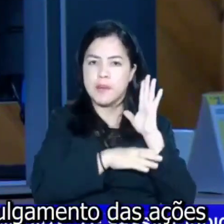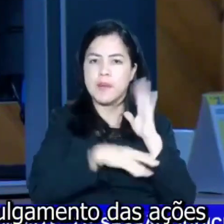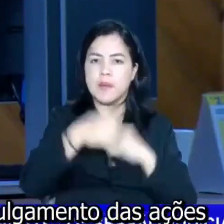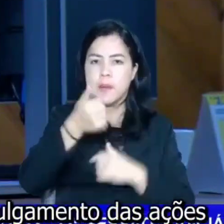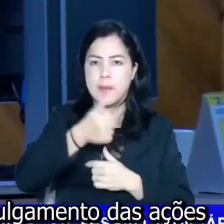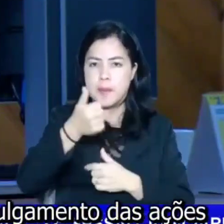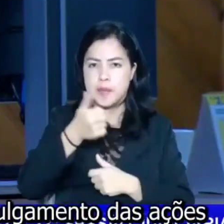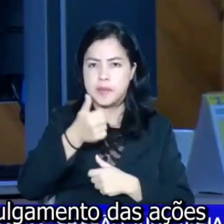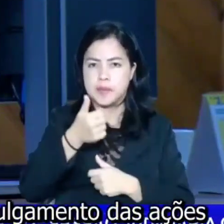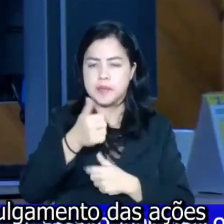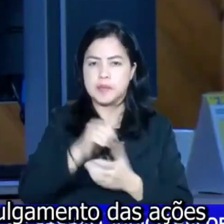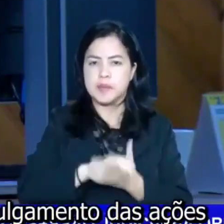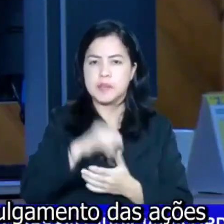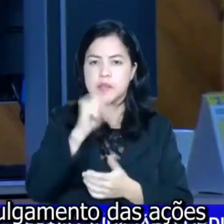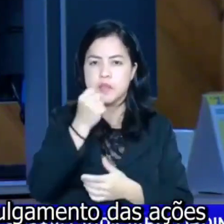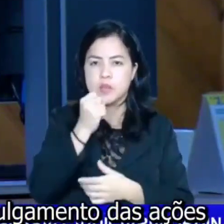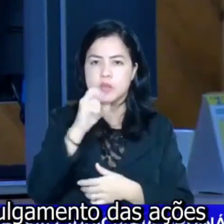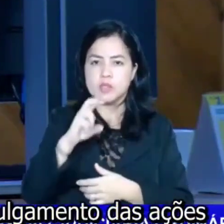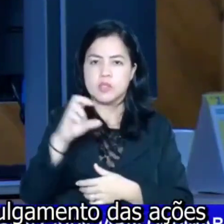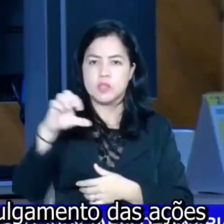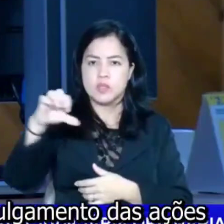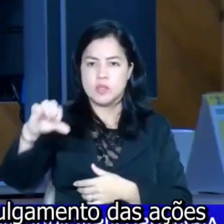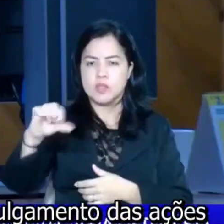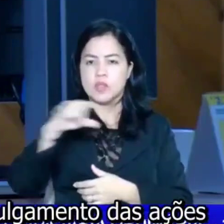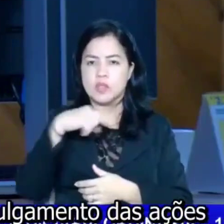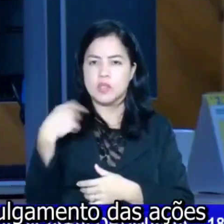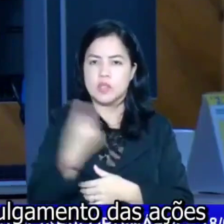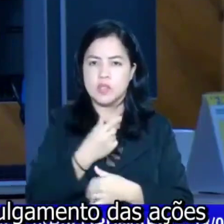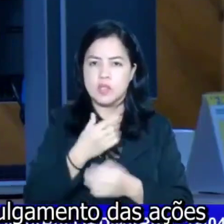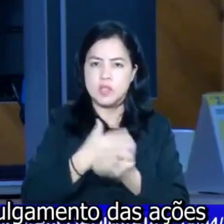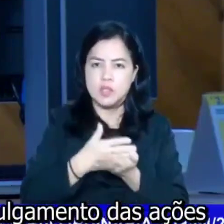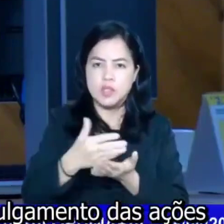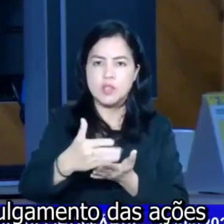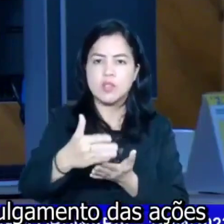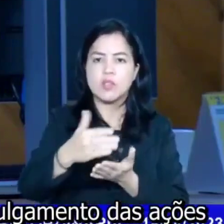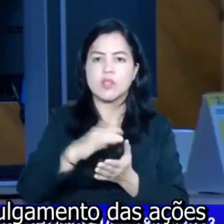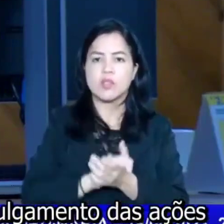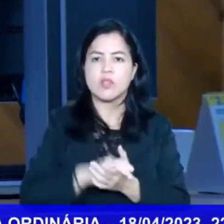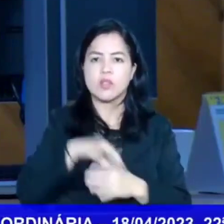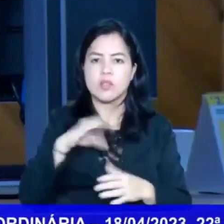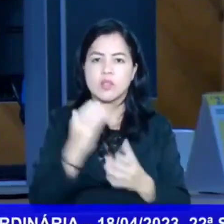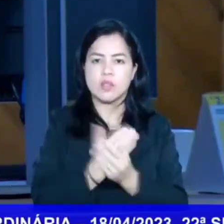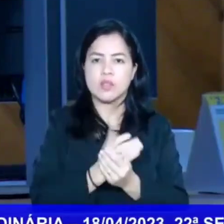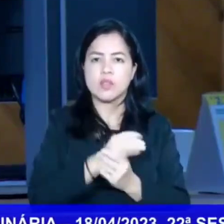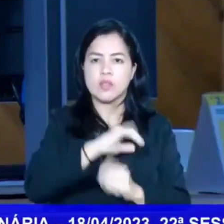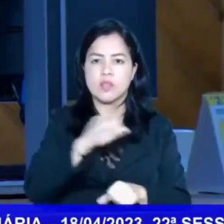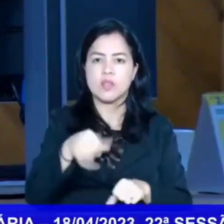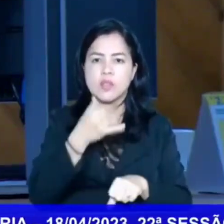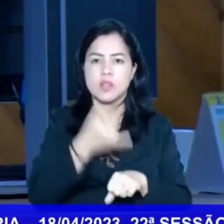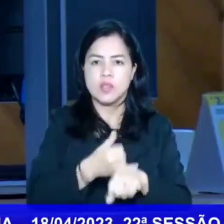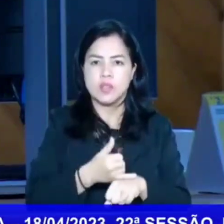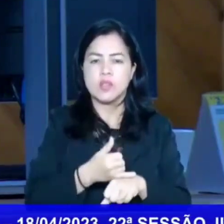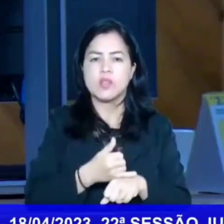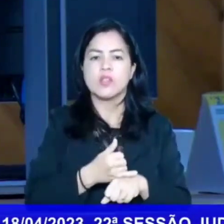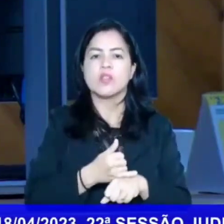primeira AGE, a 859, nós iniciamos efetivamente o julgamento das ações já das eleições